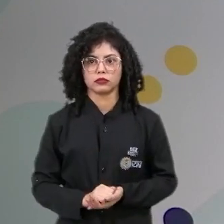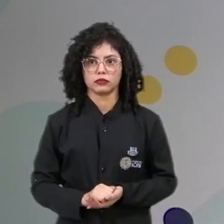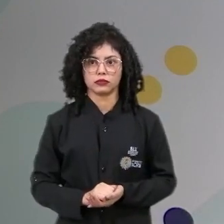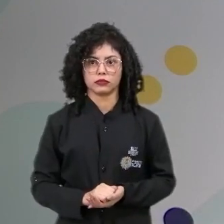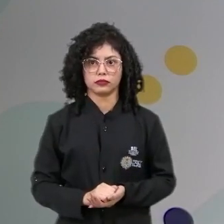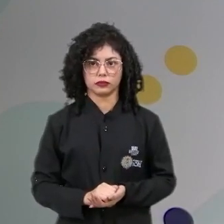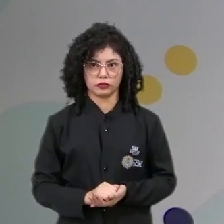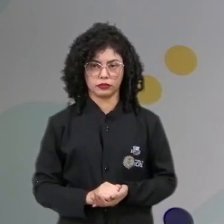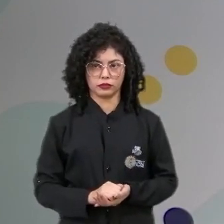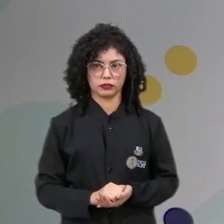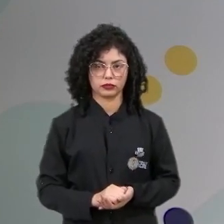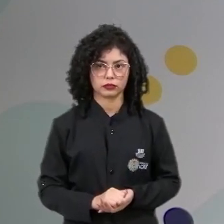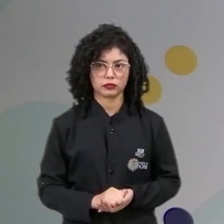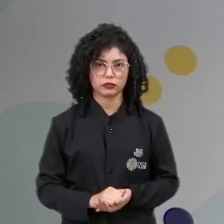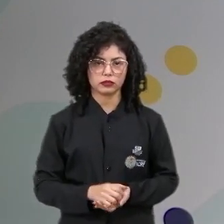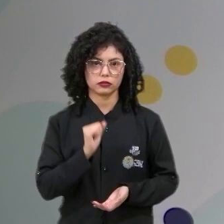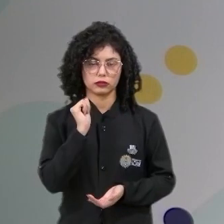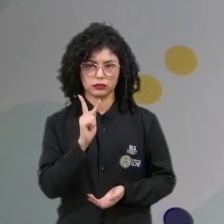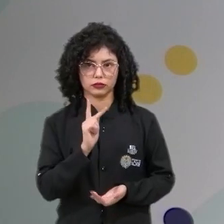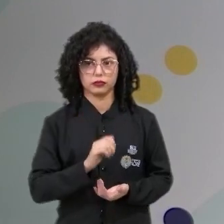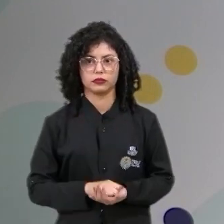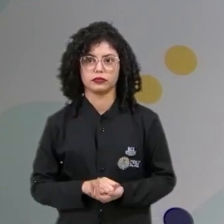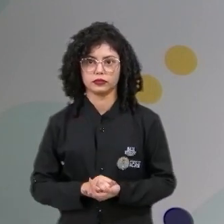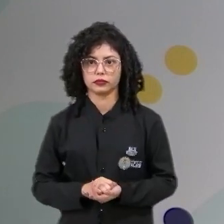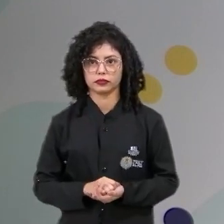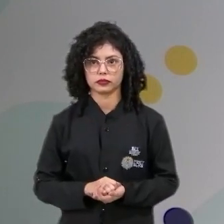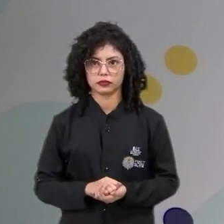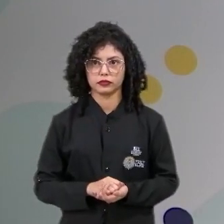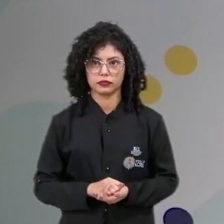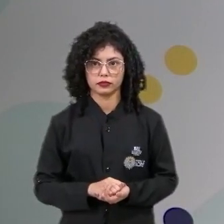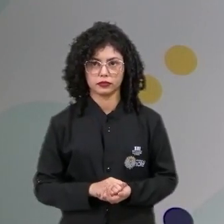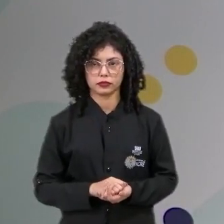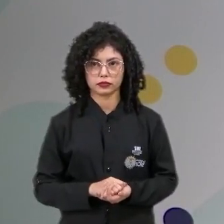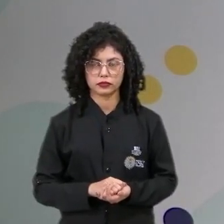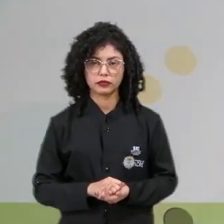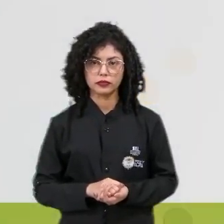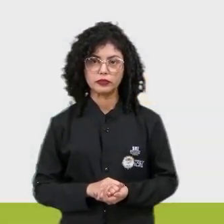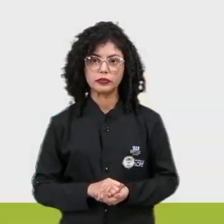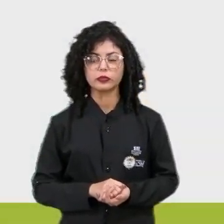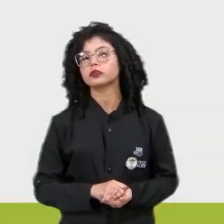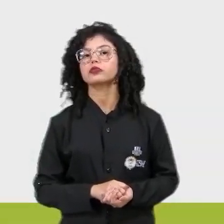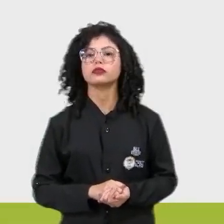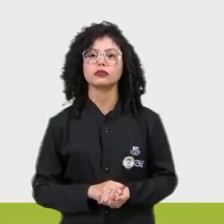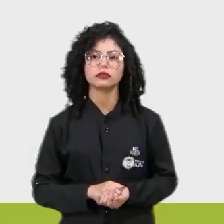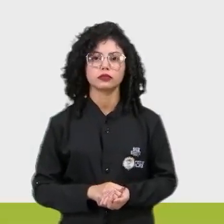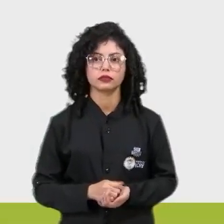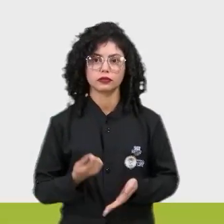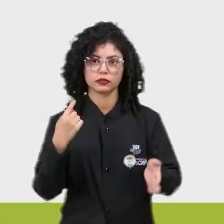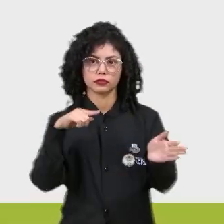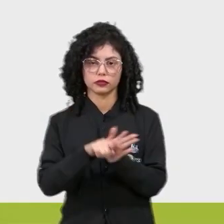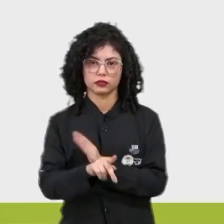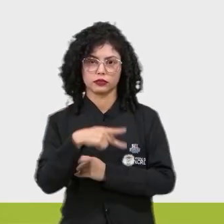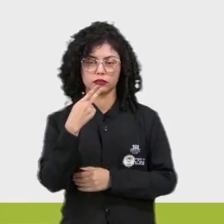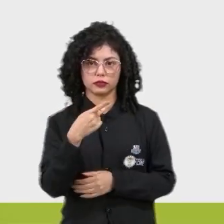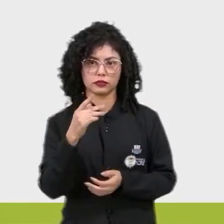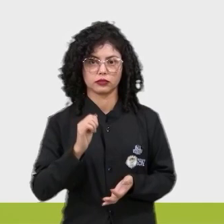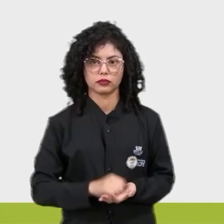corrigível, felizmente. Ok? Então tá, vamos adiante. Então a questão diz